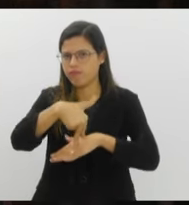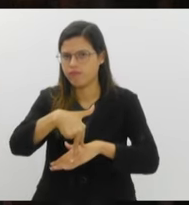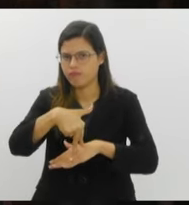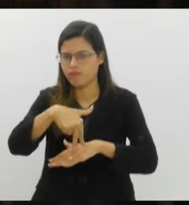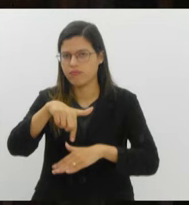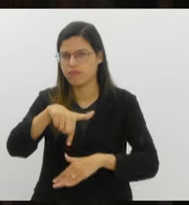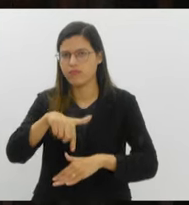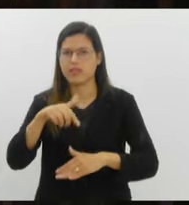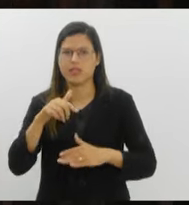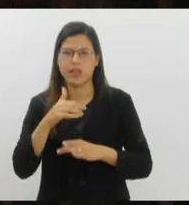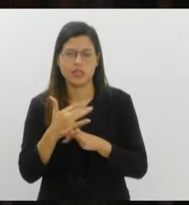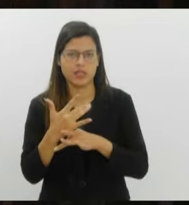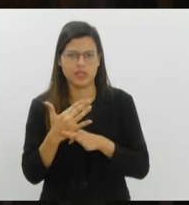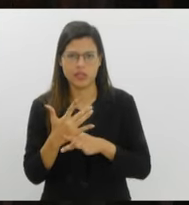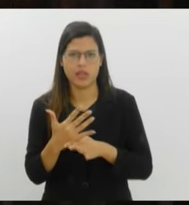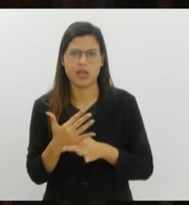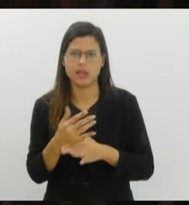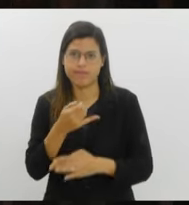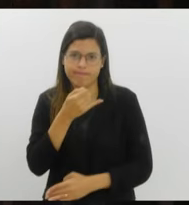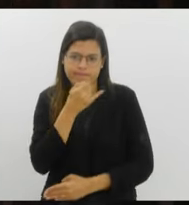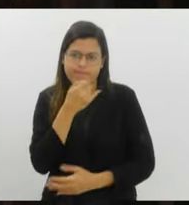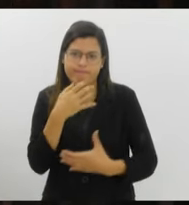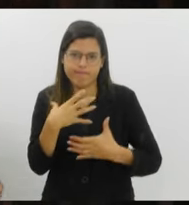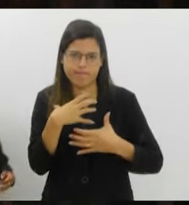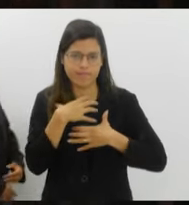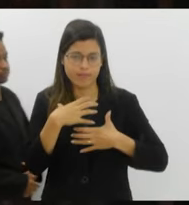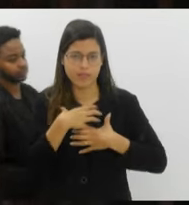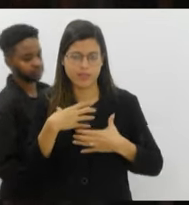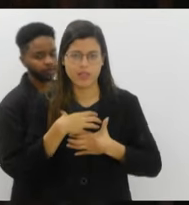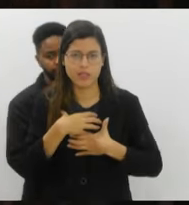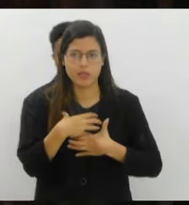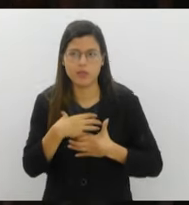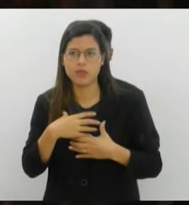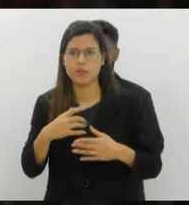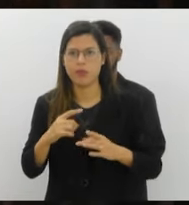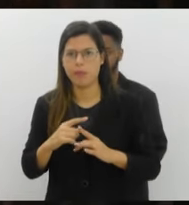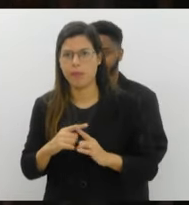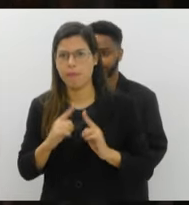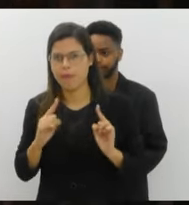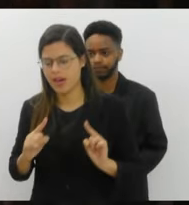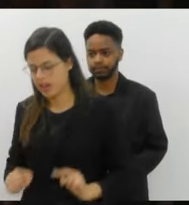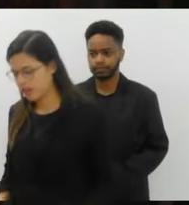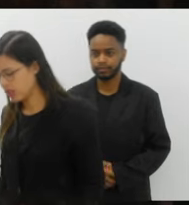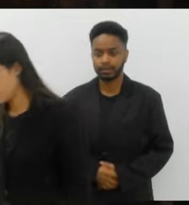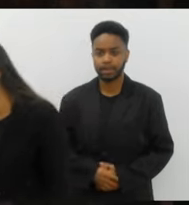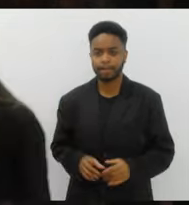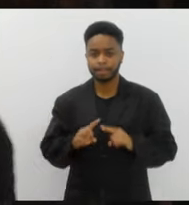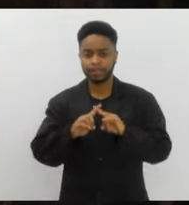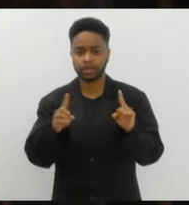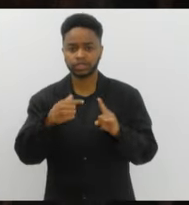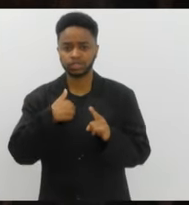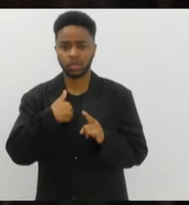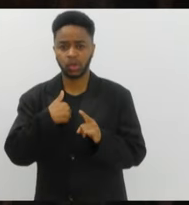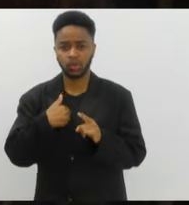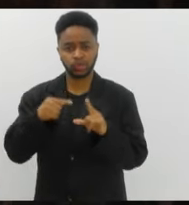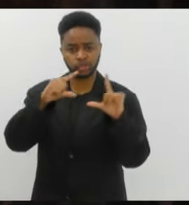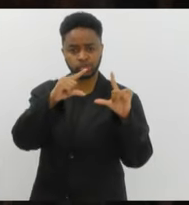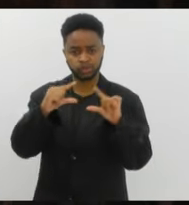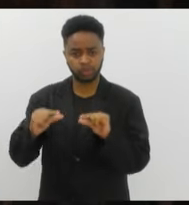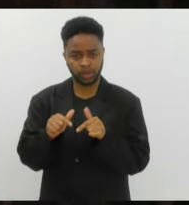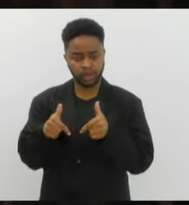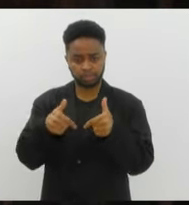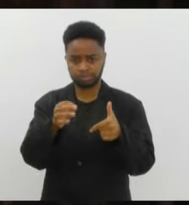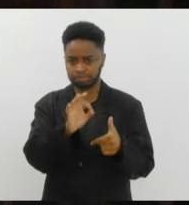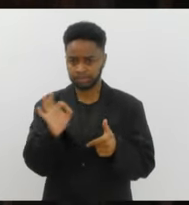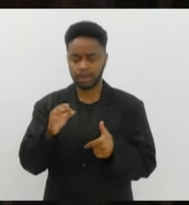triste, isso me traz com muita tristeza, mas não vai ser isso que vai diminuir meu ímpeto. Macuco mora, acima de tudo,